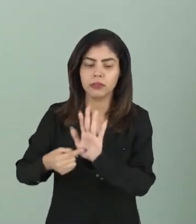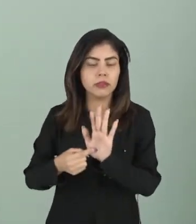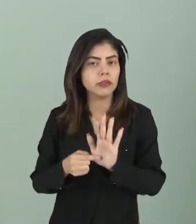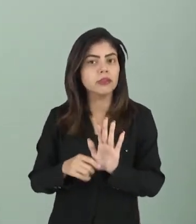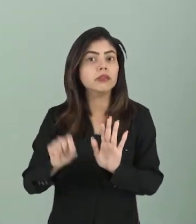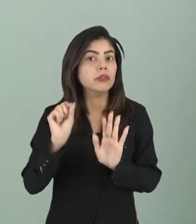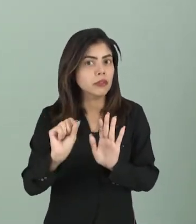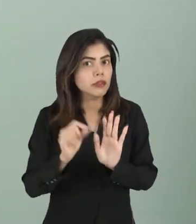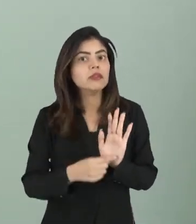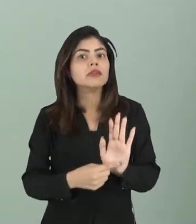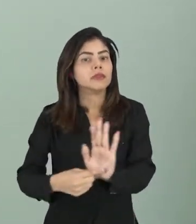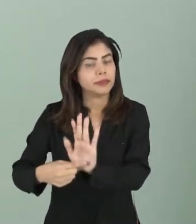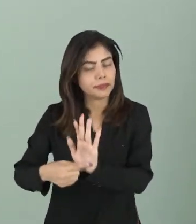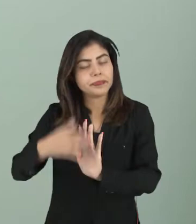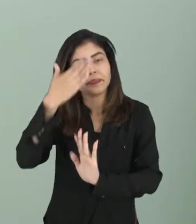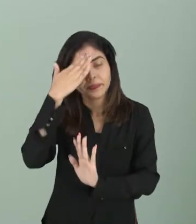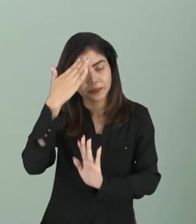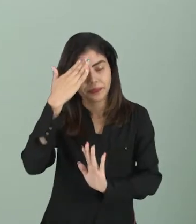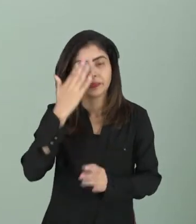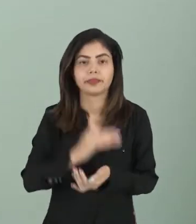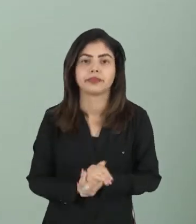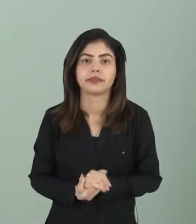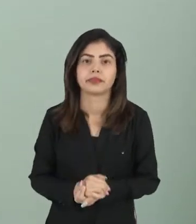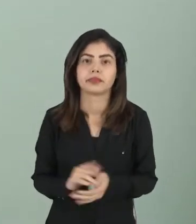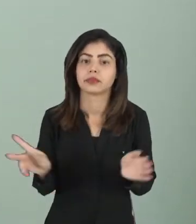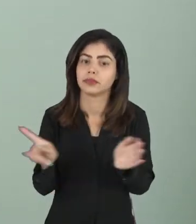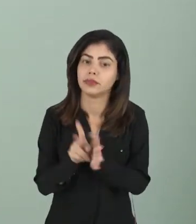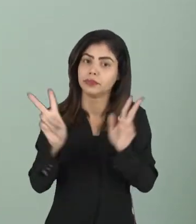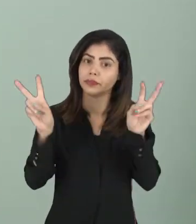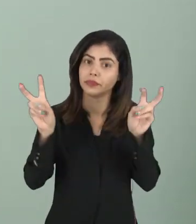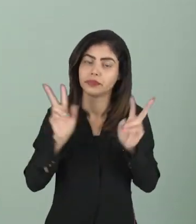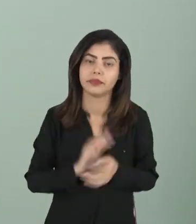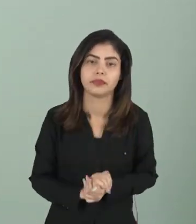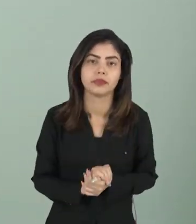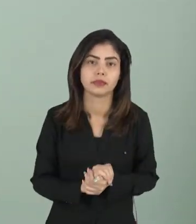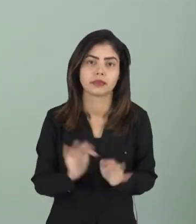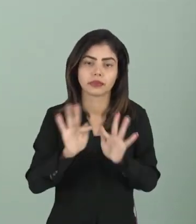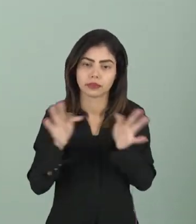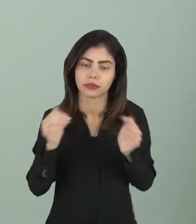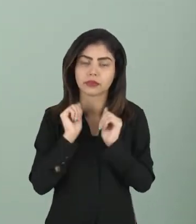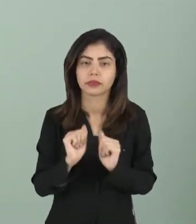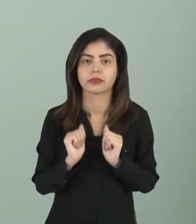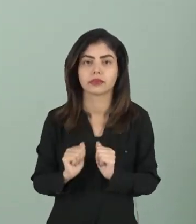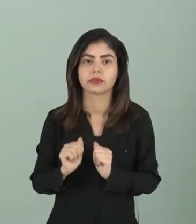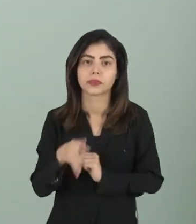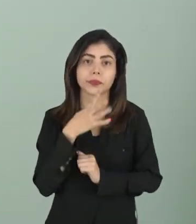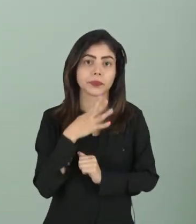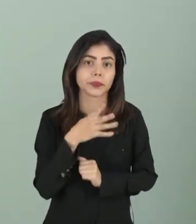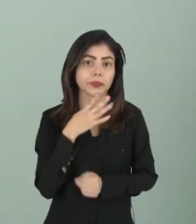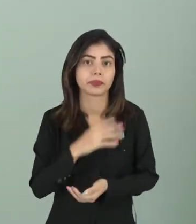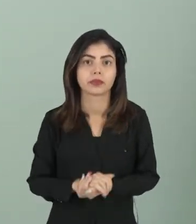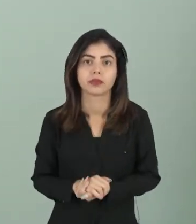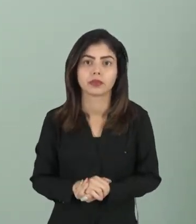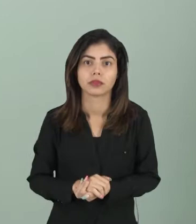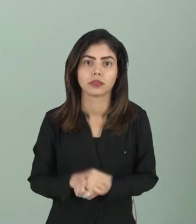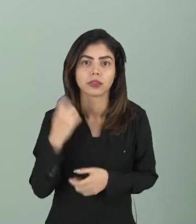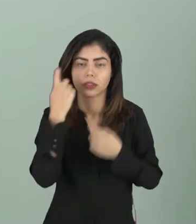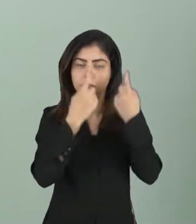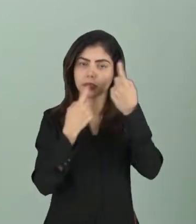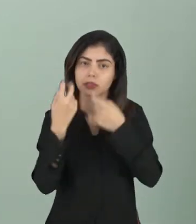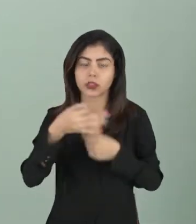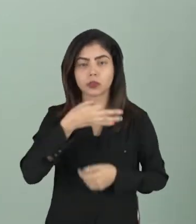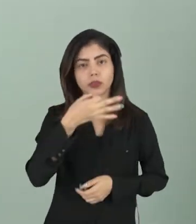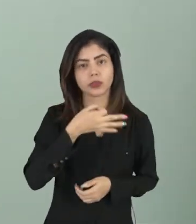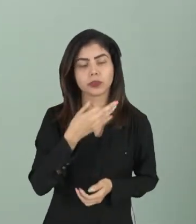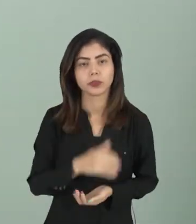ou que demonstram entendimento a respeito de um determinado tema. Essas frases também podem ser conhecidas como formas de expressar a